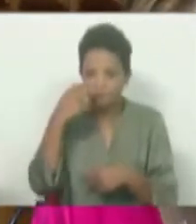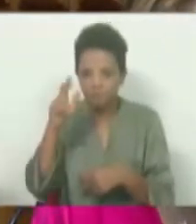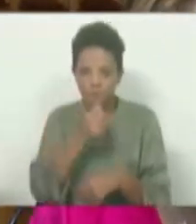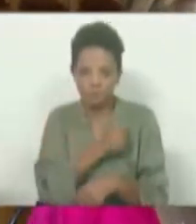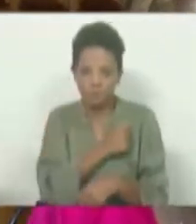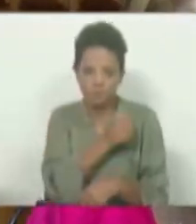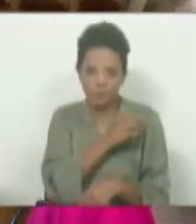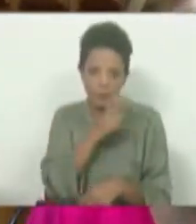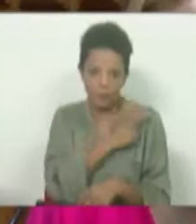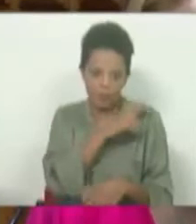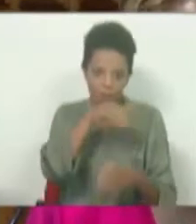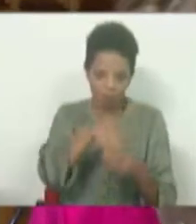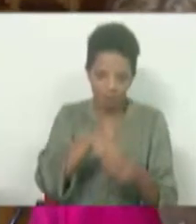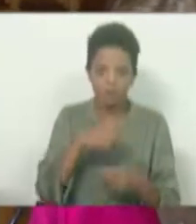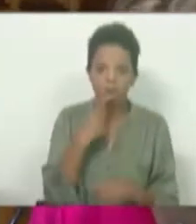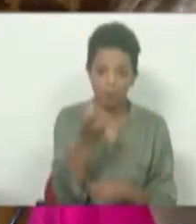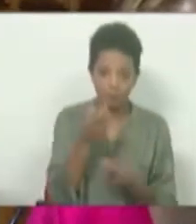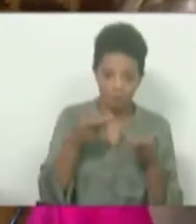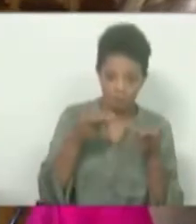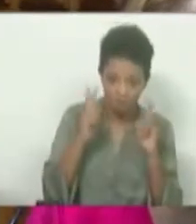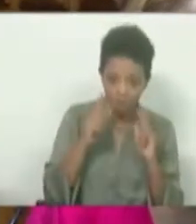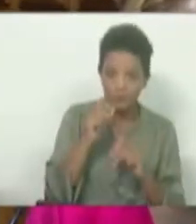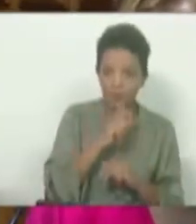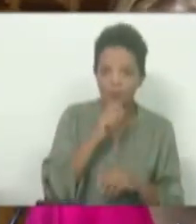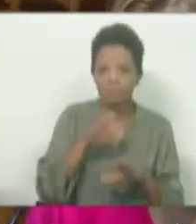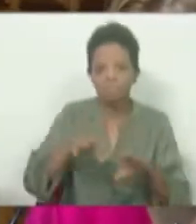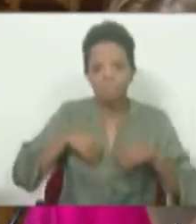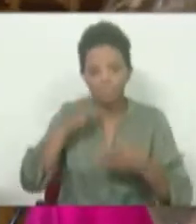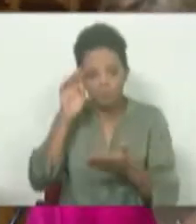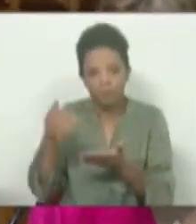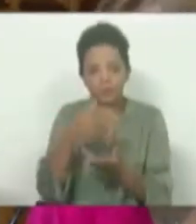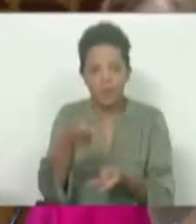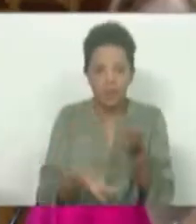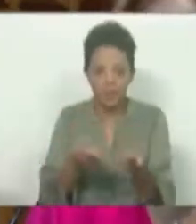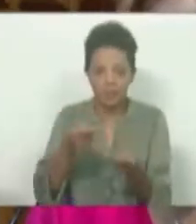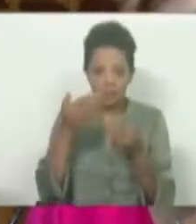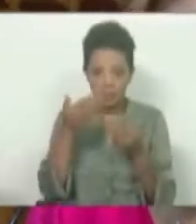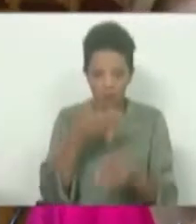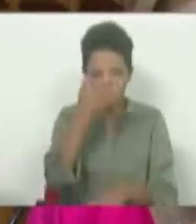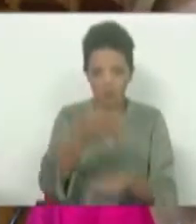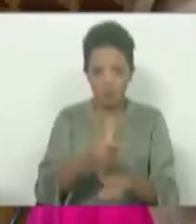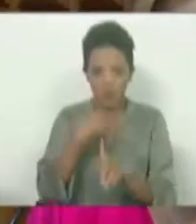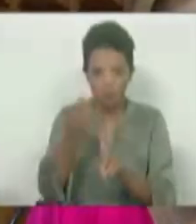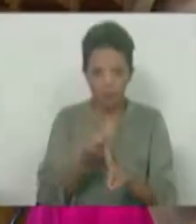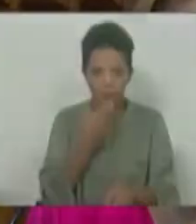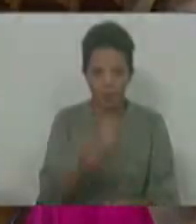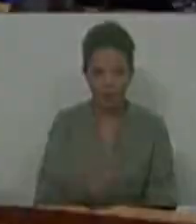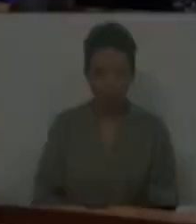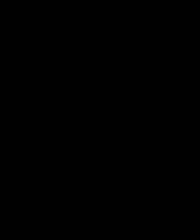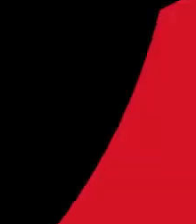residências universitárias. A pergunta é se está disposto a fazer essa inventariação e essa análise daqui até ao fim do ano. Muito obrigado.